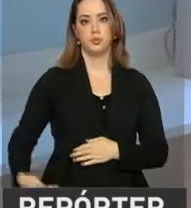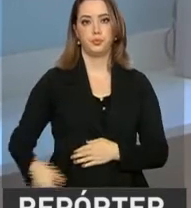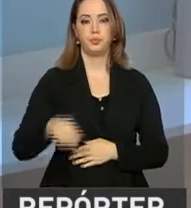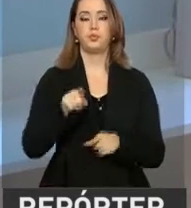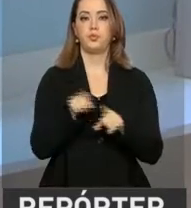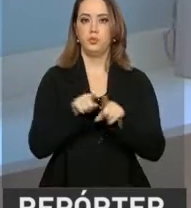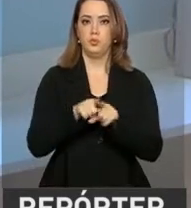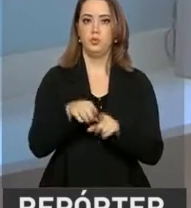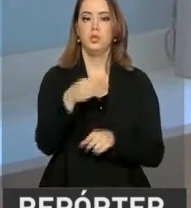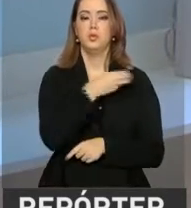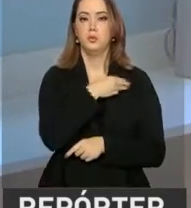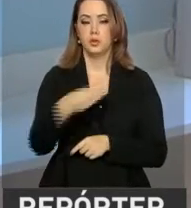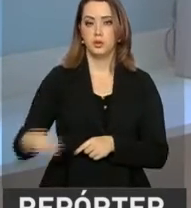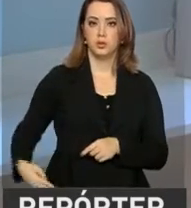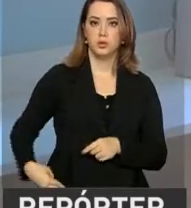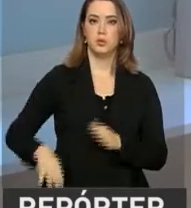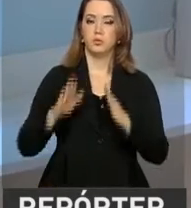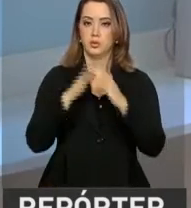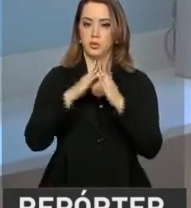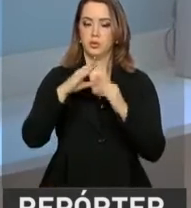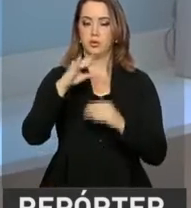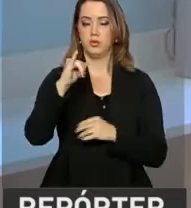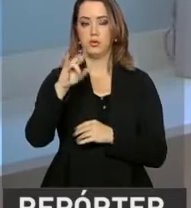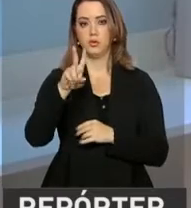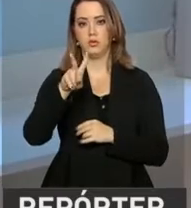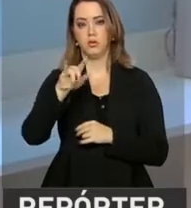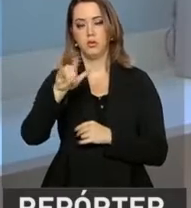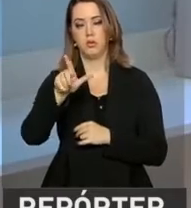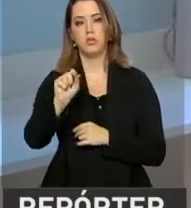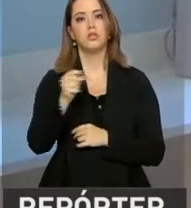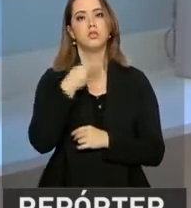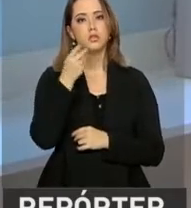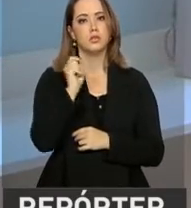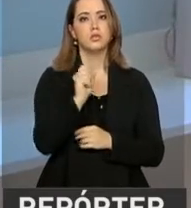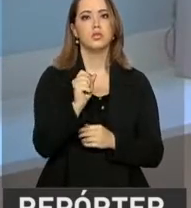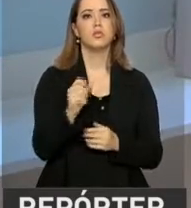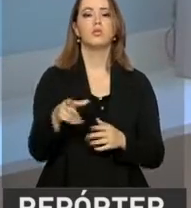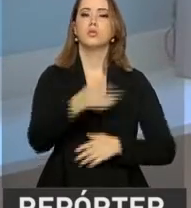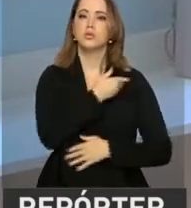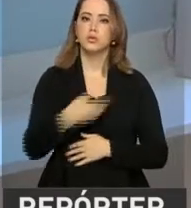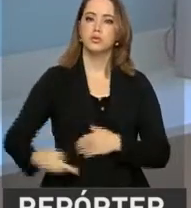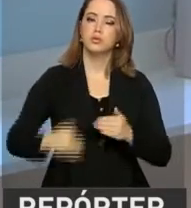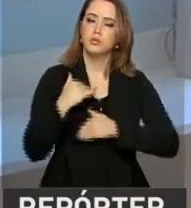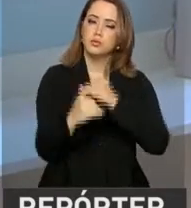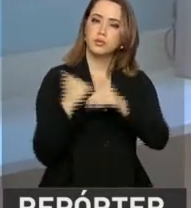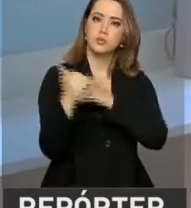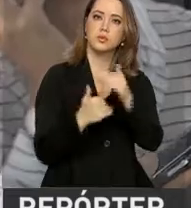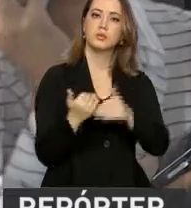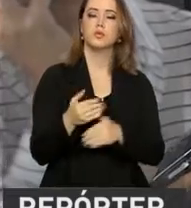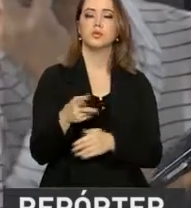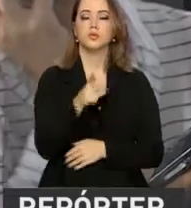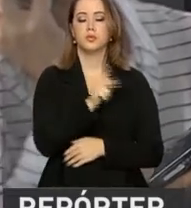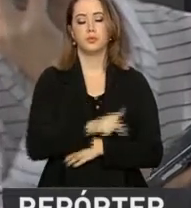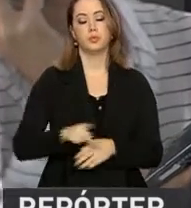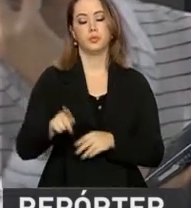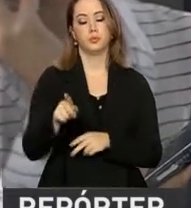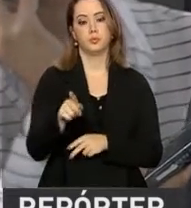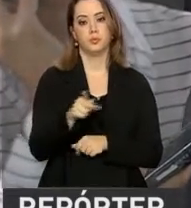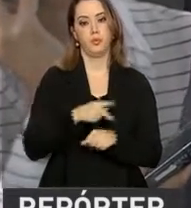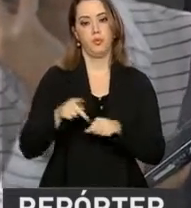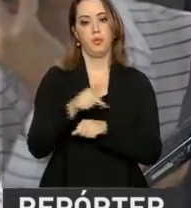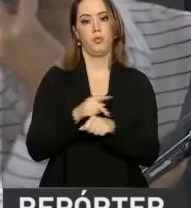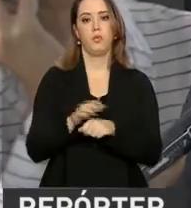participou do encontro, reafirmou que o governo está trabalhando para o desenvolvimento do país. falei